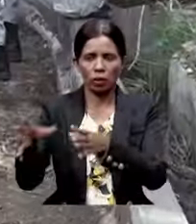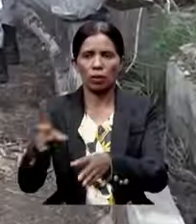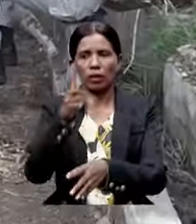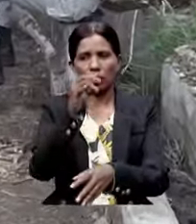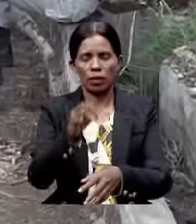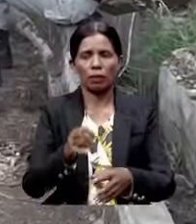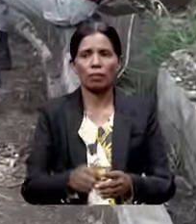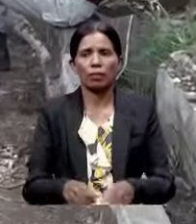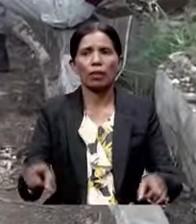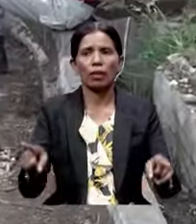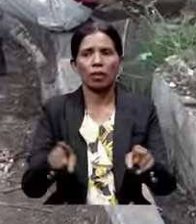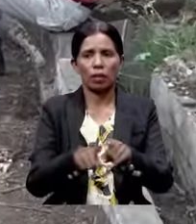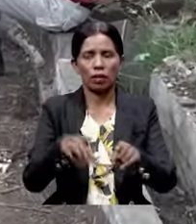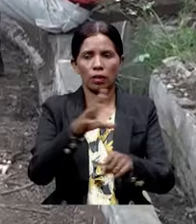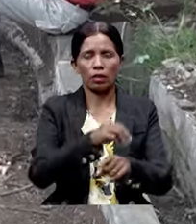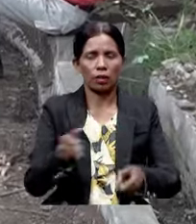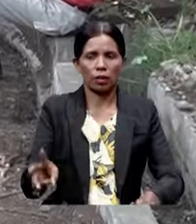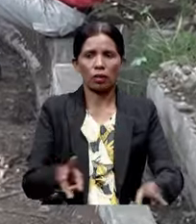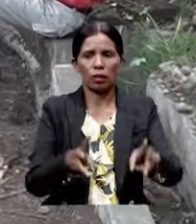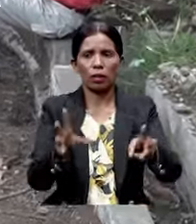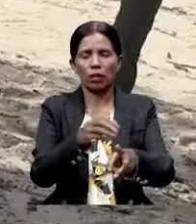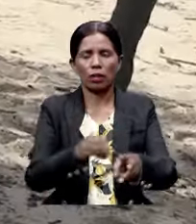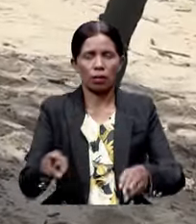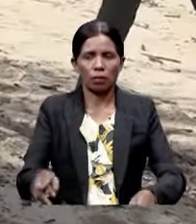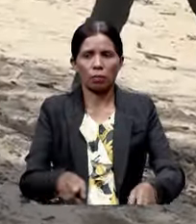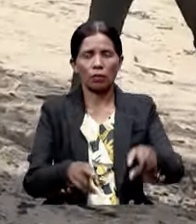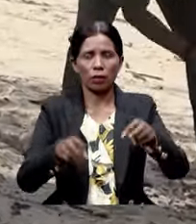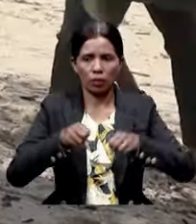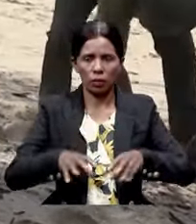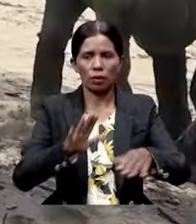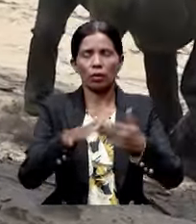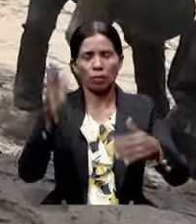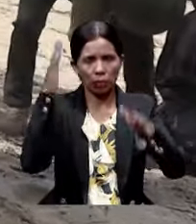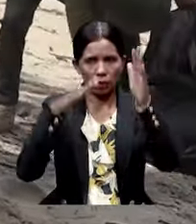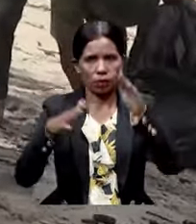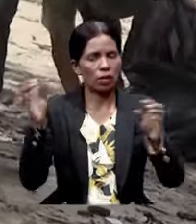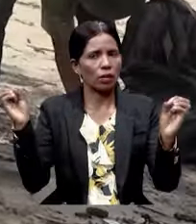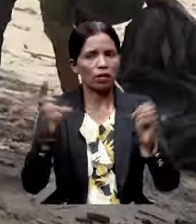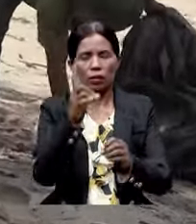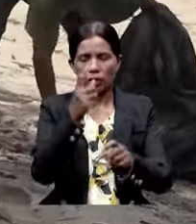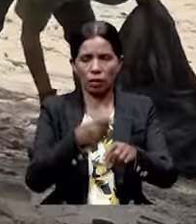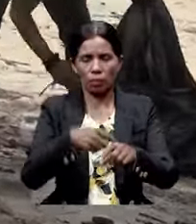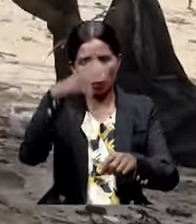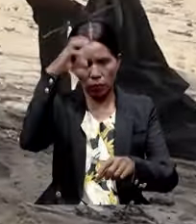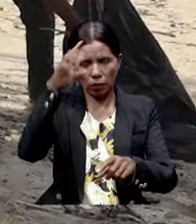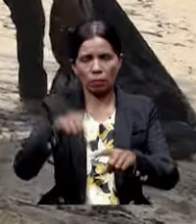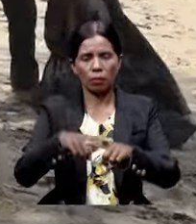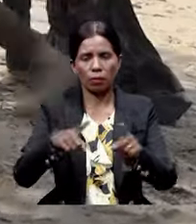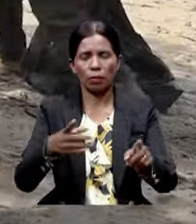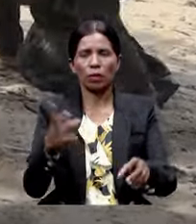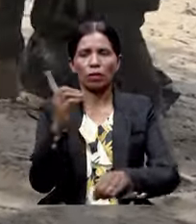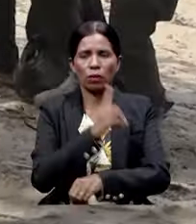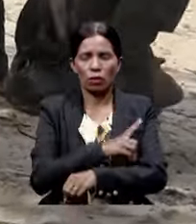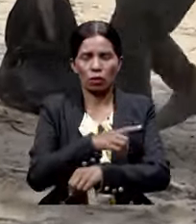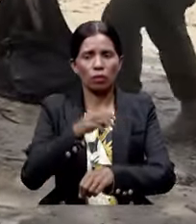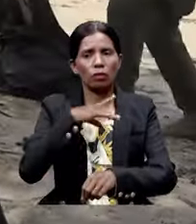dele. Anesan valeta, estrada larang, mota notasi ibun sira. Problema ne acontece la osia tempo udandet, bebe loron baloron